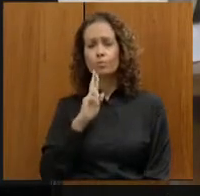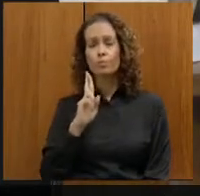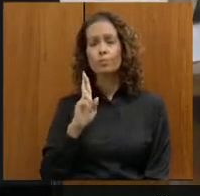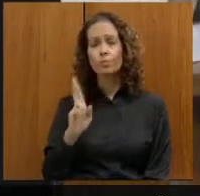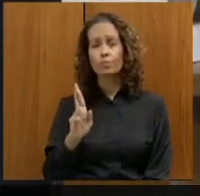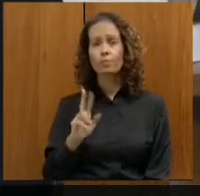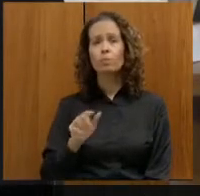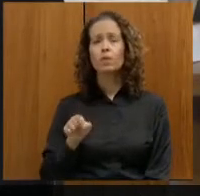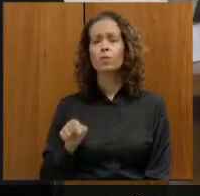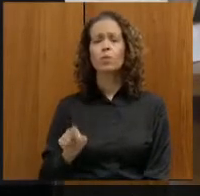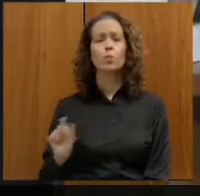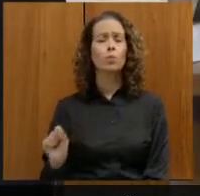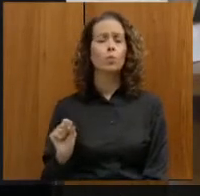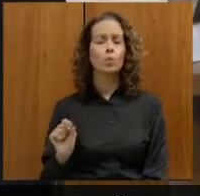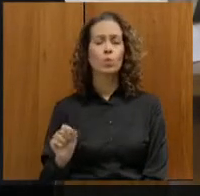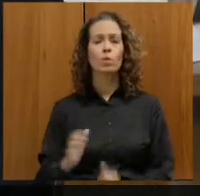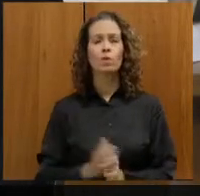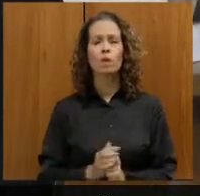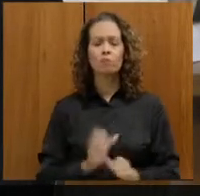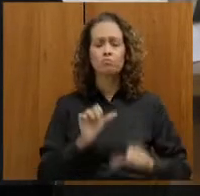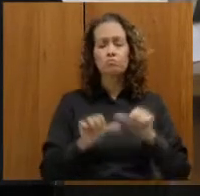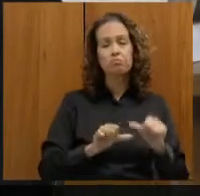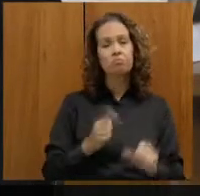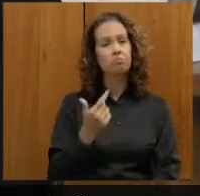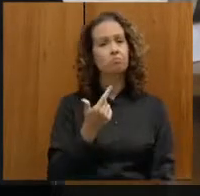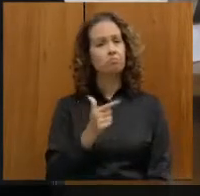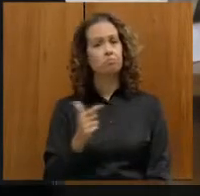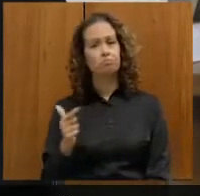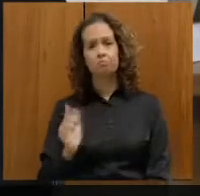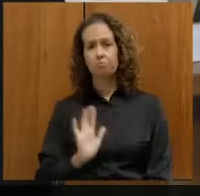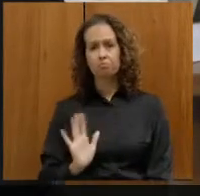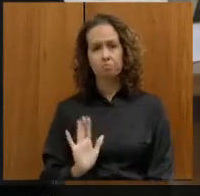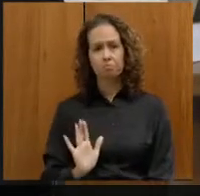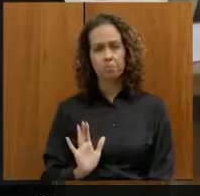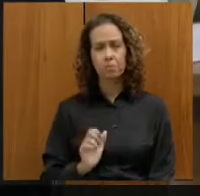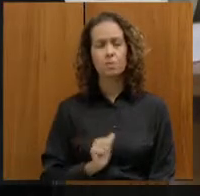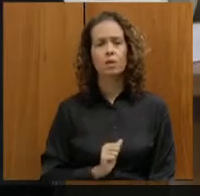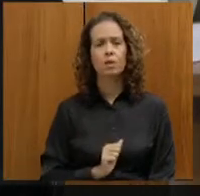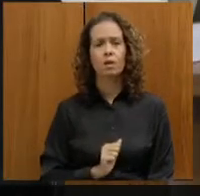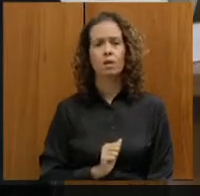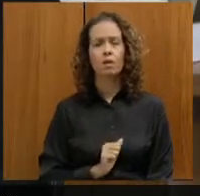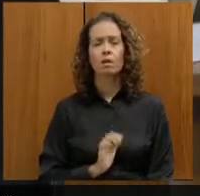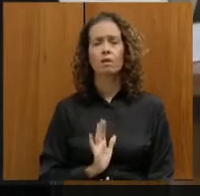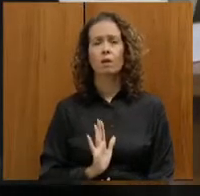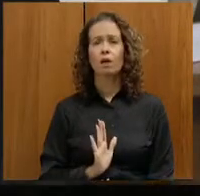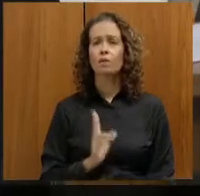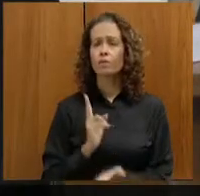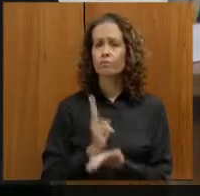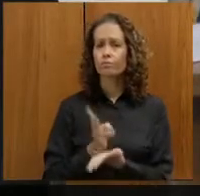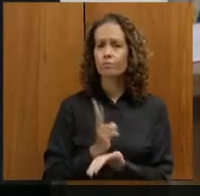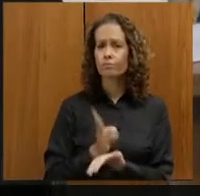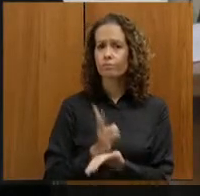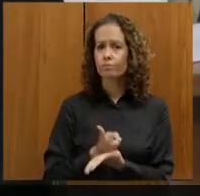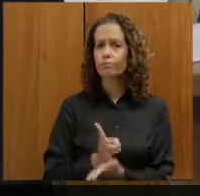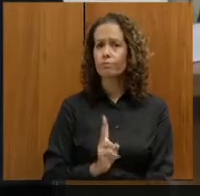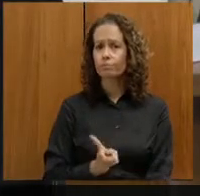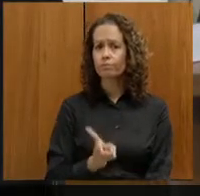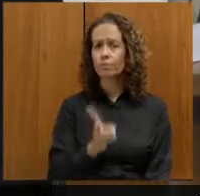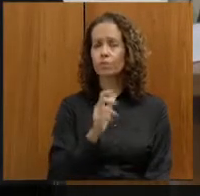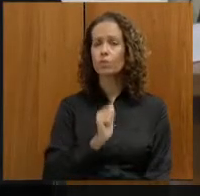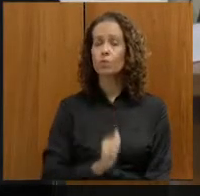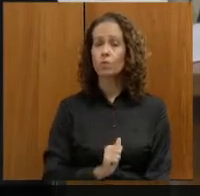Geral do Estado é que não vai alterar em termos de contribuição patronal não vai alterar em termos das contribuições